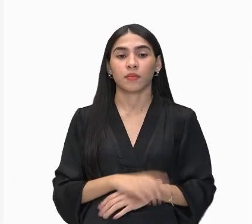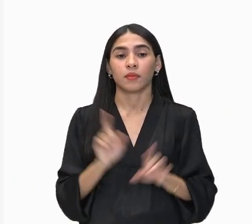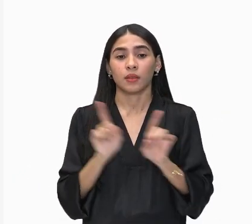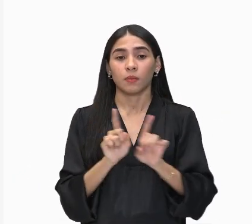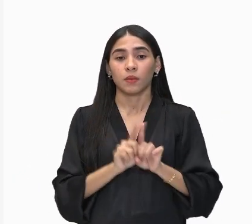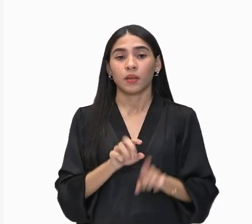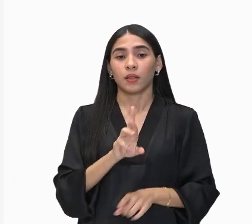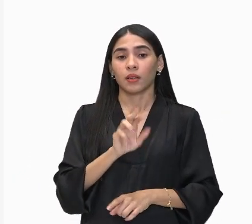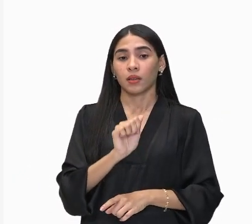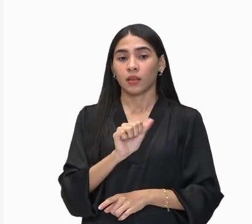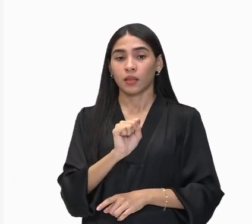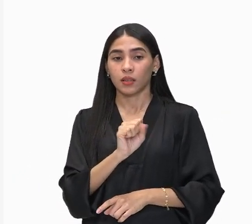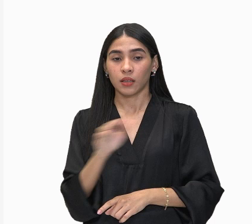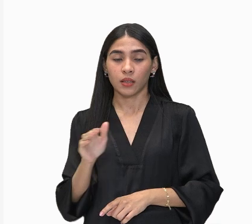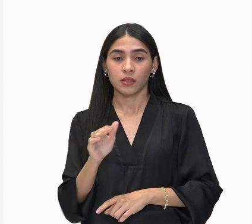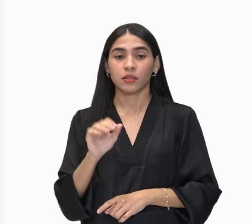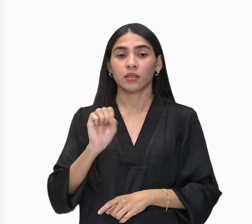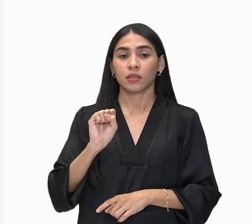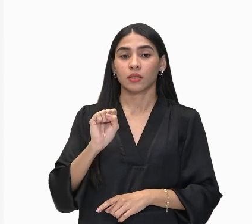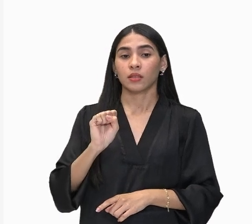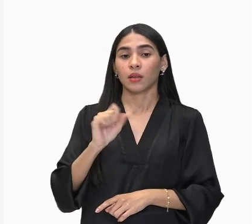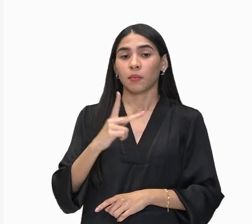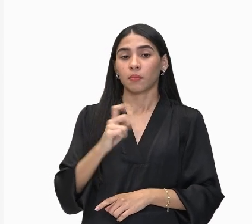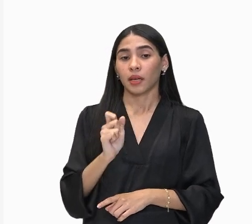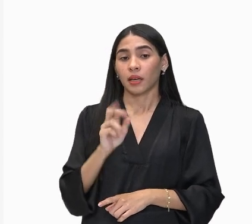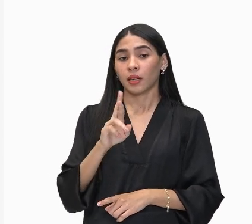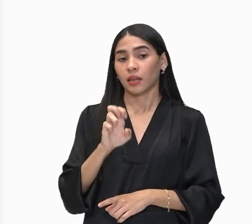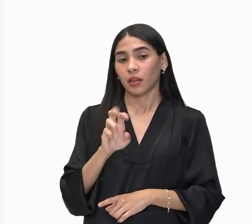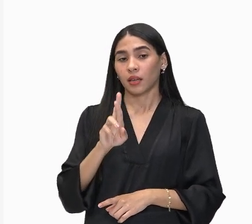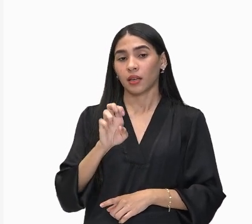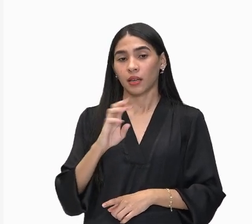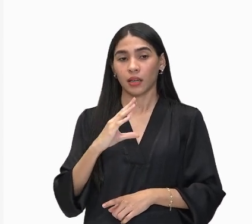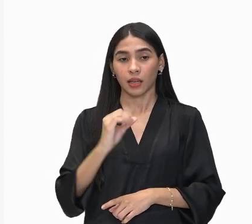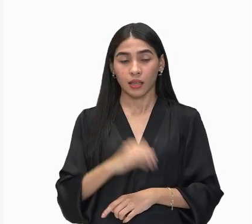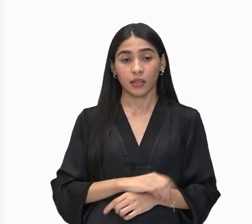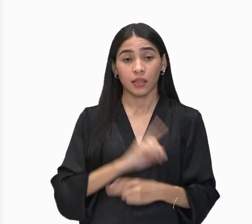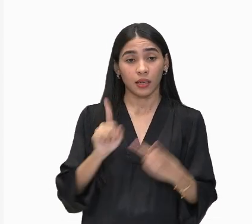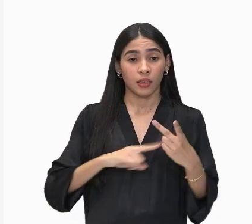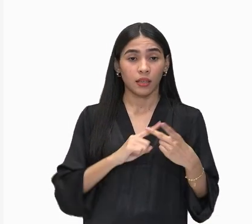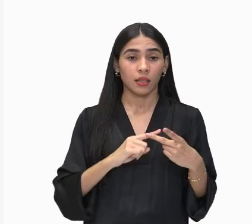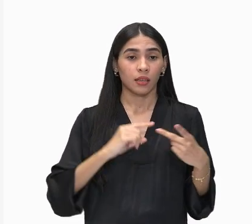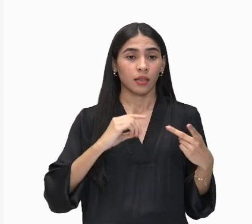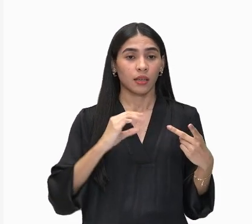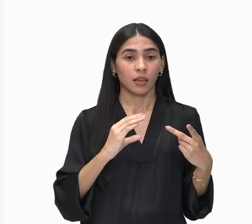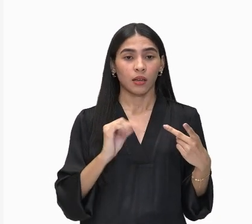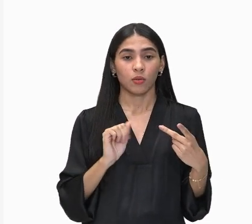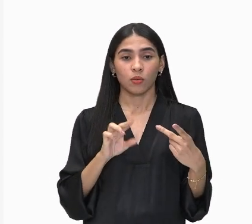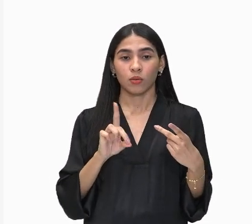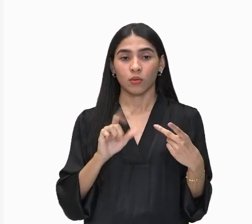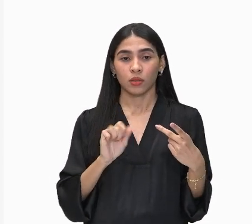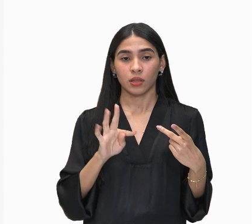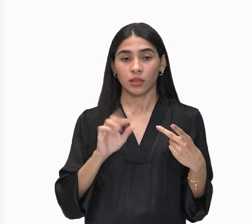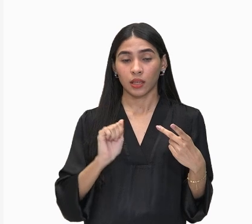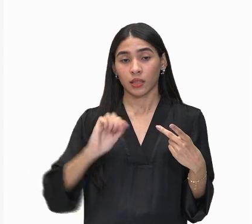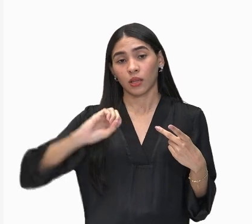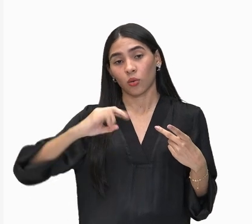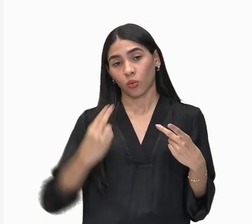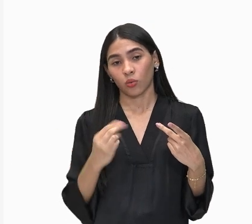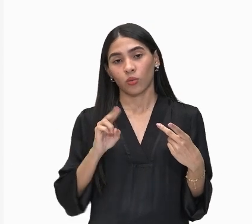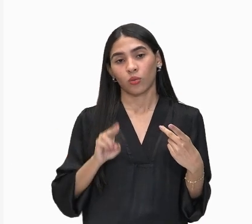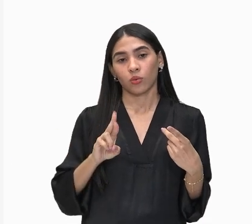A segunda classe aí é caudata ou urodela, que é representada pelas salamandras, que